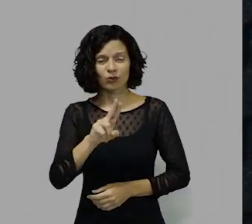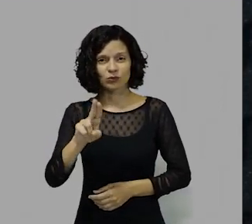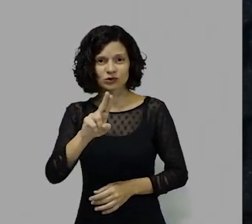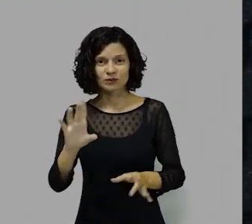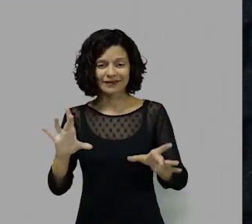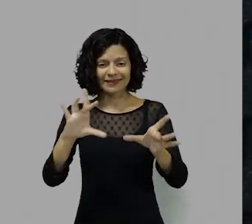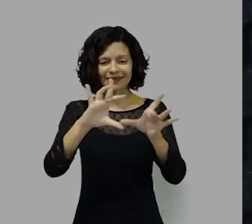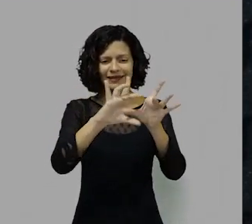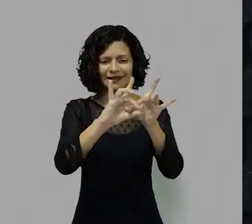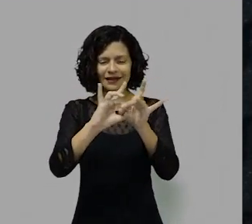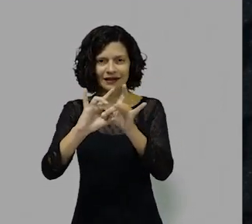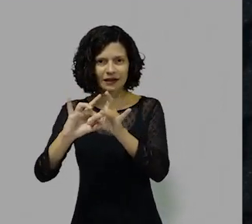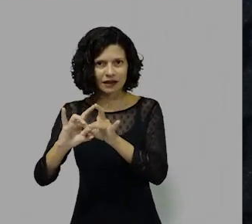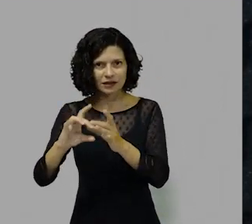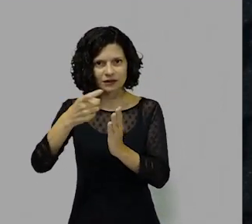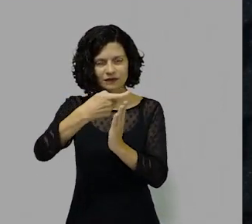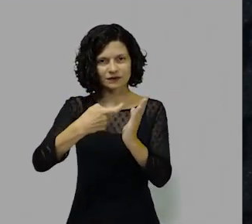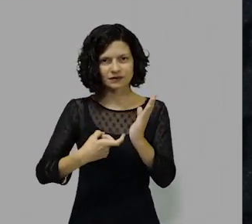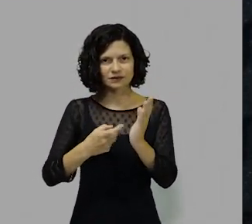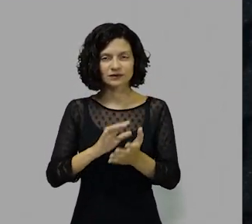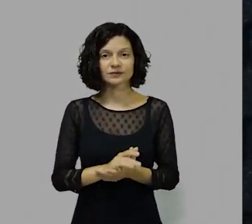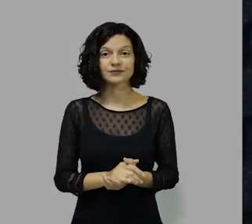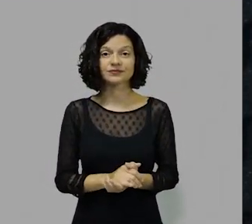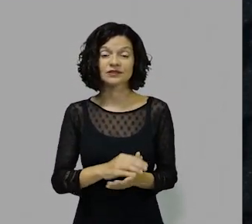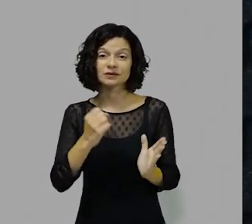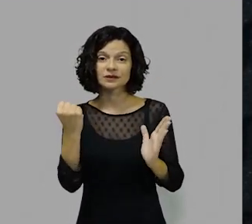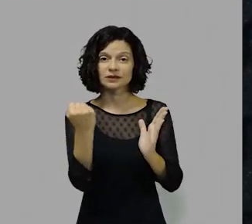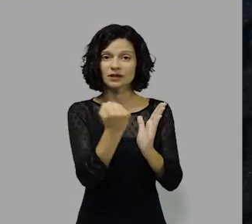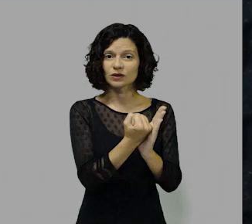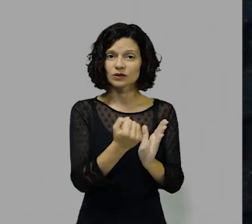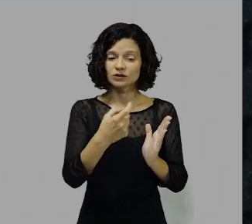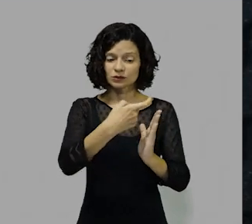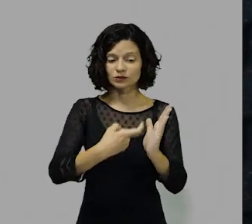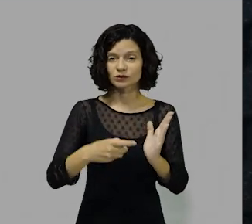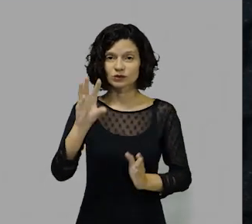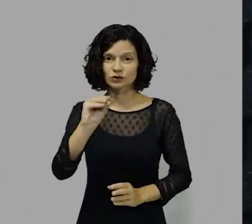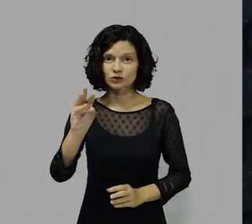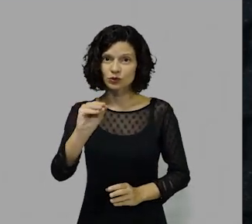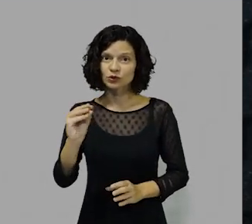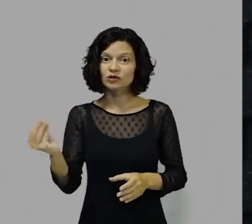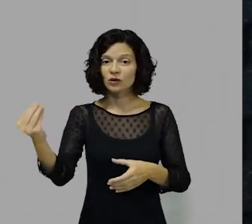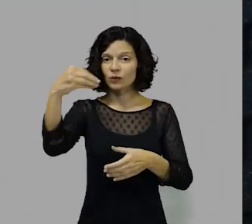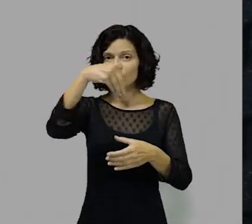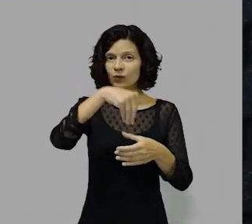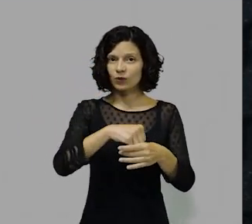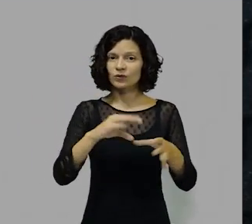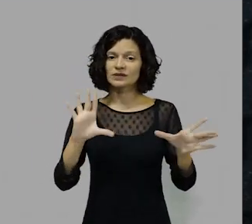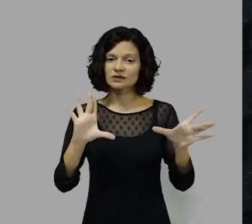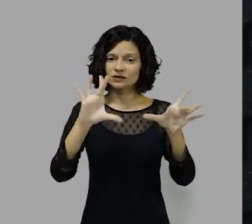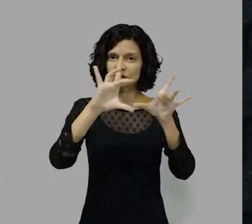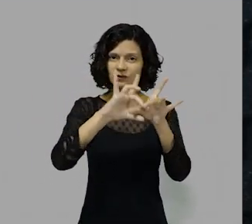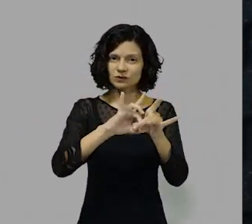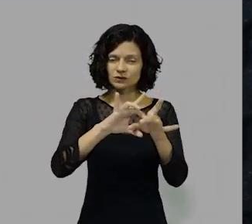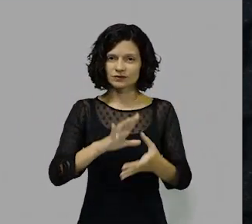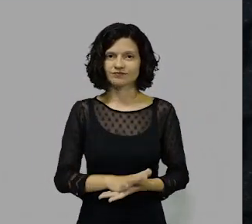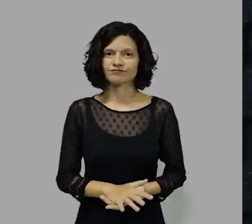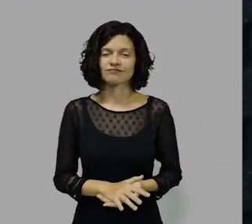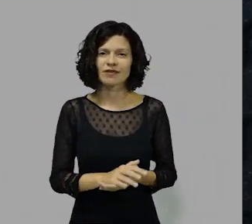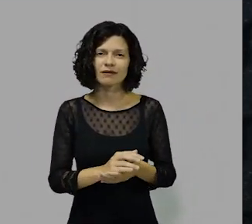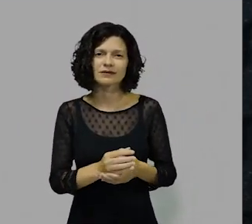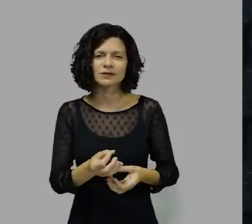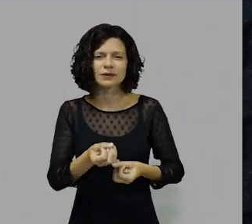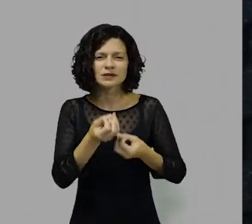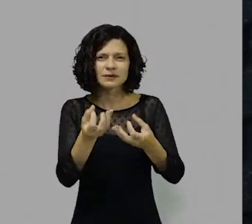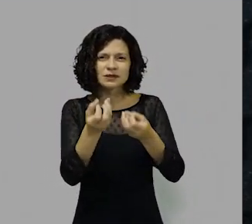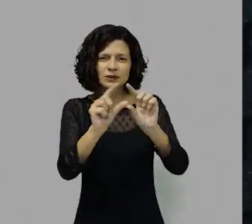ligação. Os marcadores de discurso incluem as conjunções. Então, são expressões, palavras que nós vamos usar para fazer